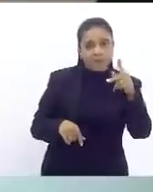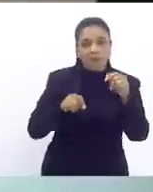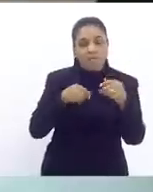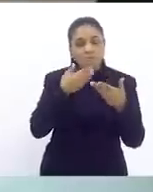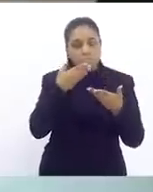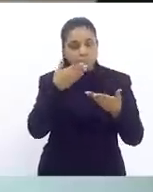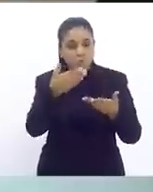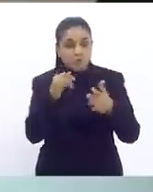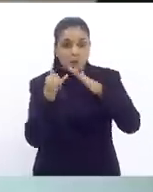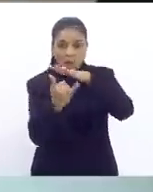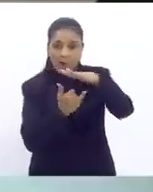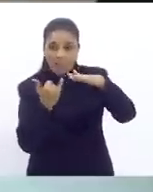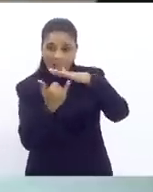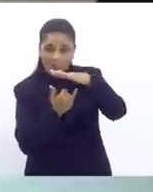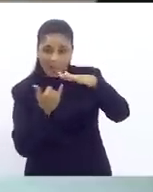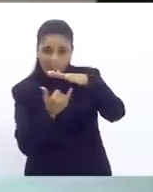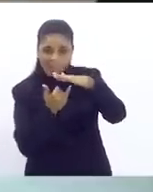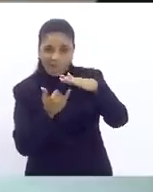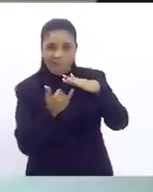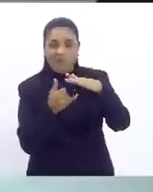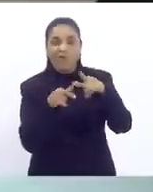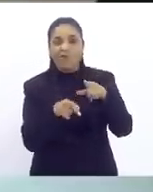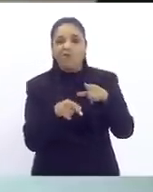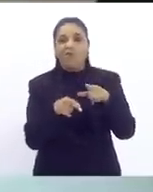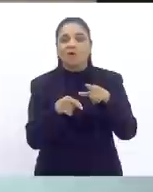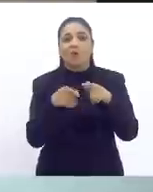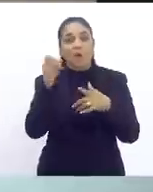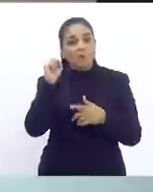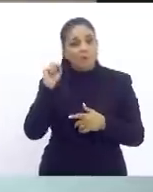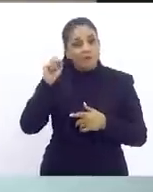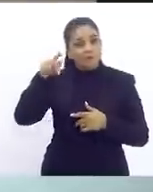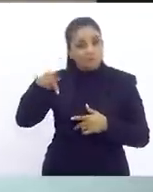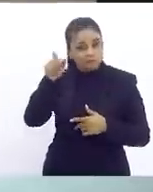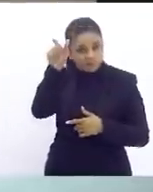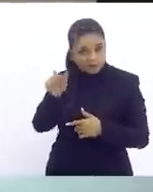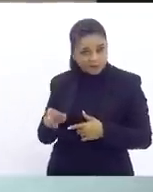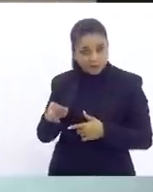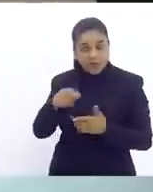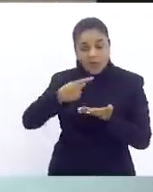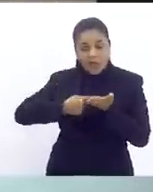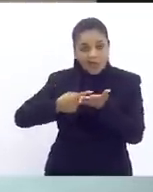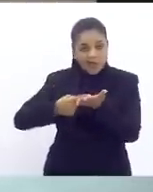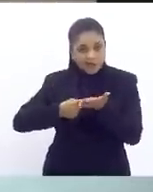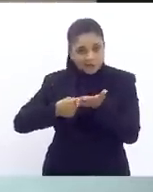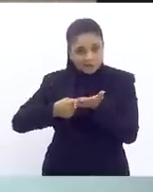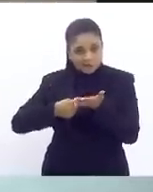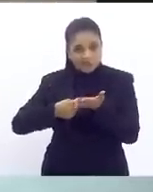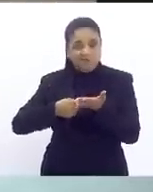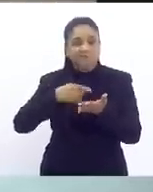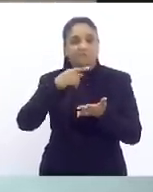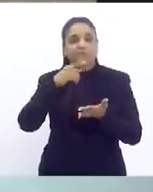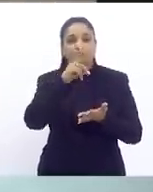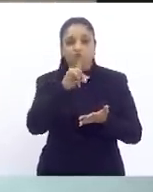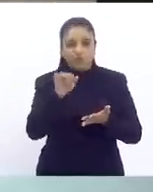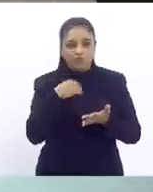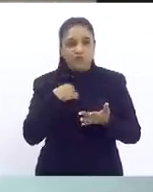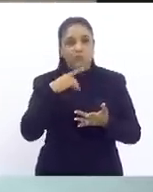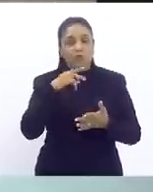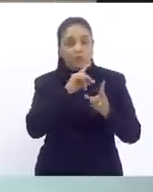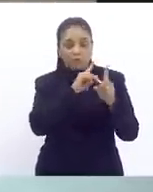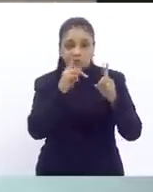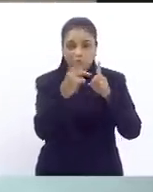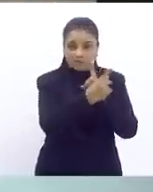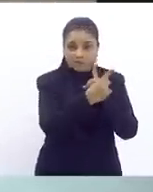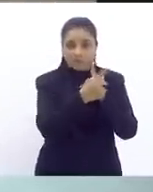requerido no álcool de origem em seguida esse esse pensionista agendava atendimento no Rei previdência abrir esse processo